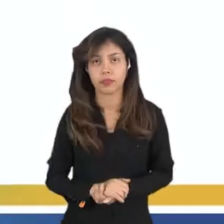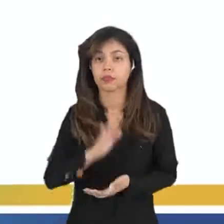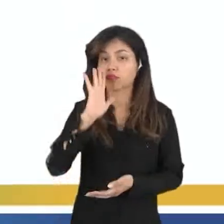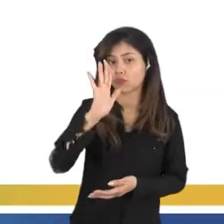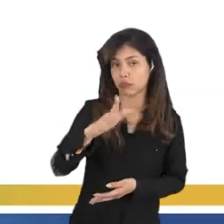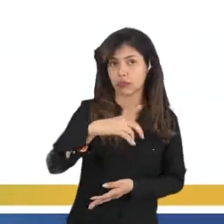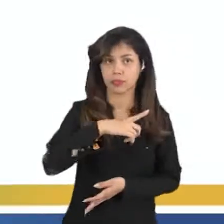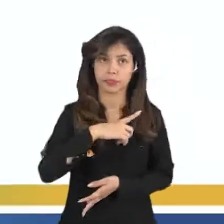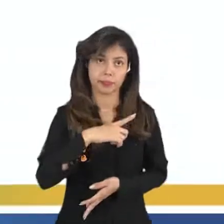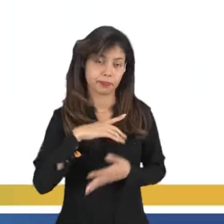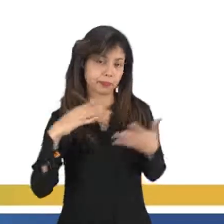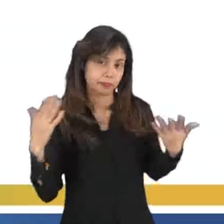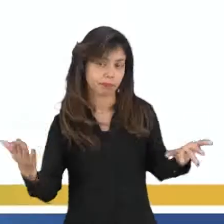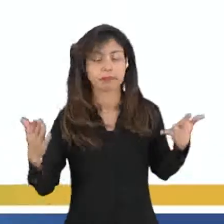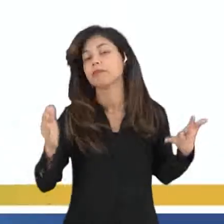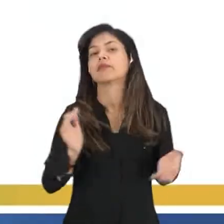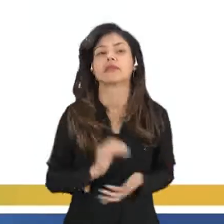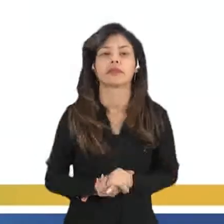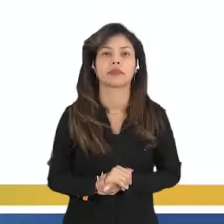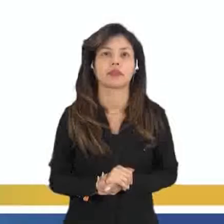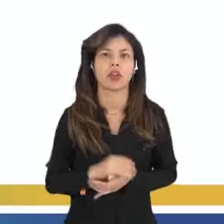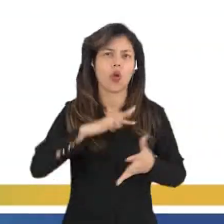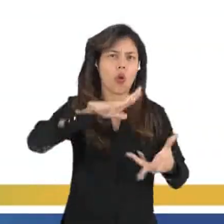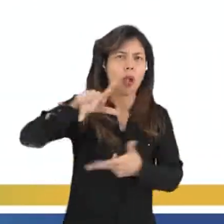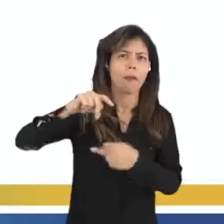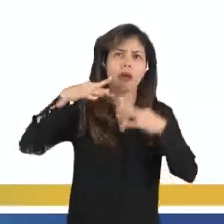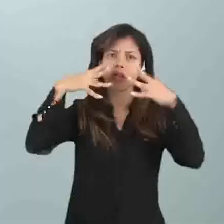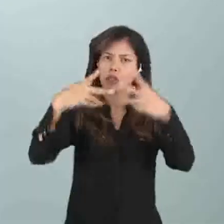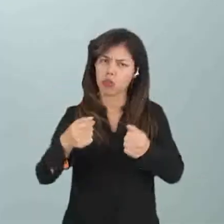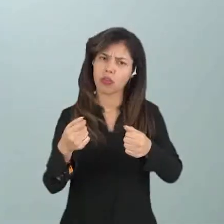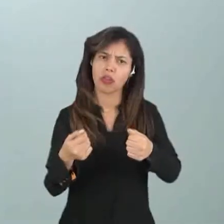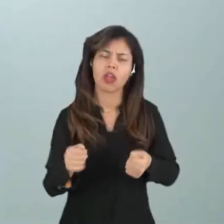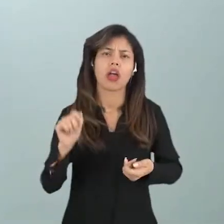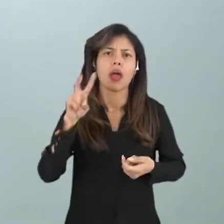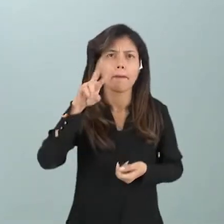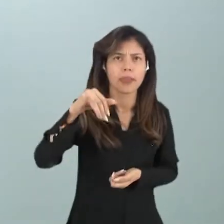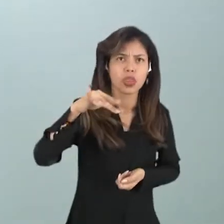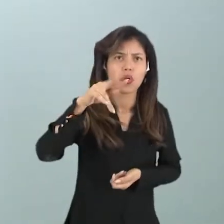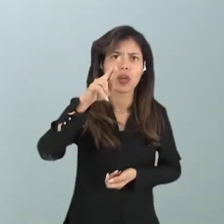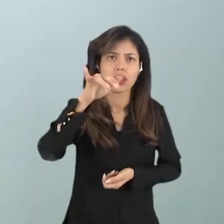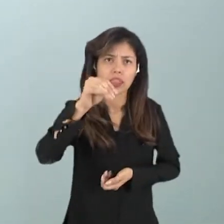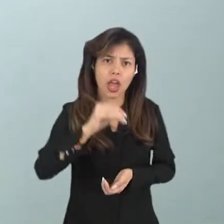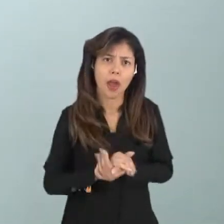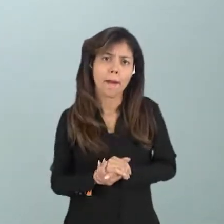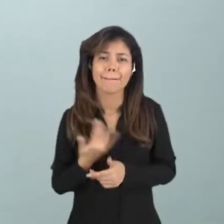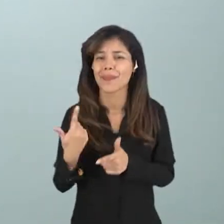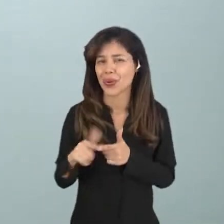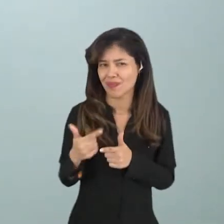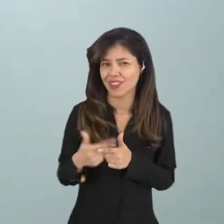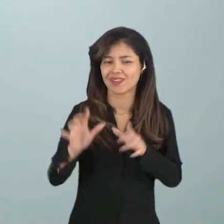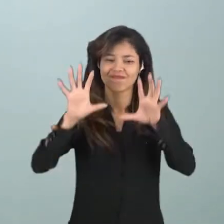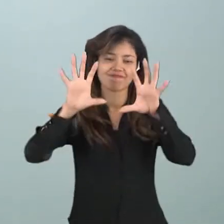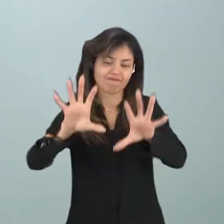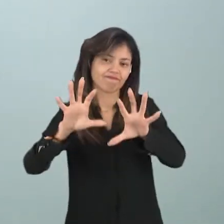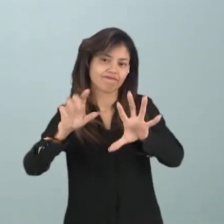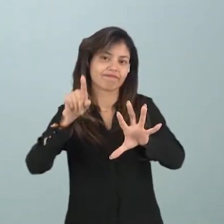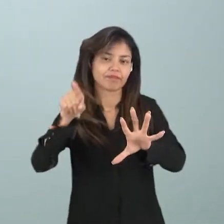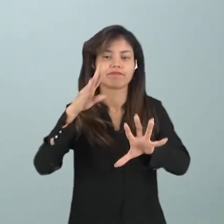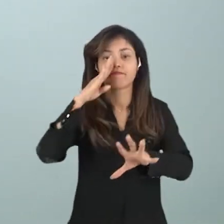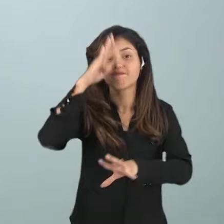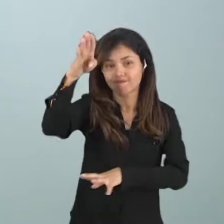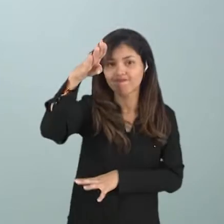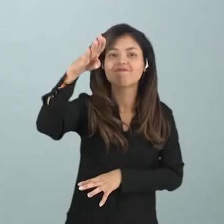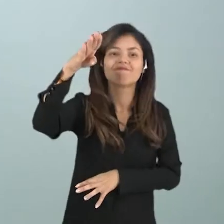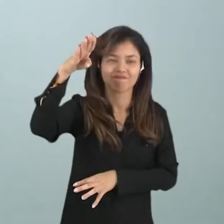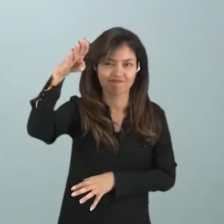que é o grupo minoritário, no mundo inteiro, quando um grupo minoritário se sente prejudicado por aquele que é